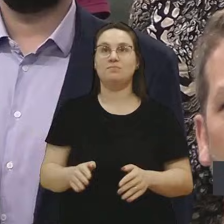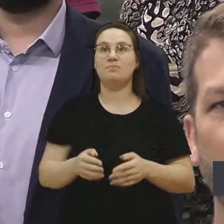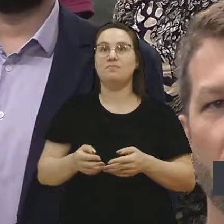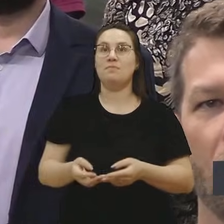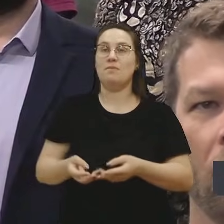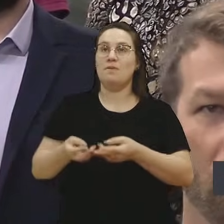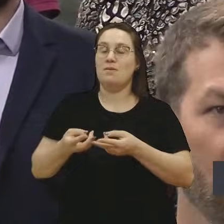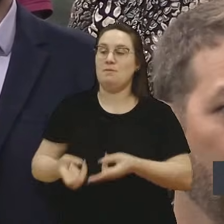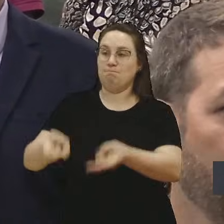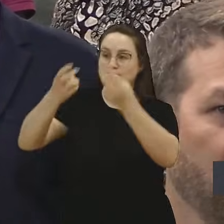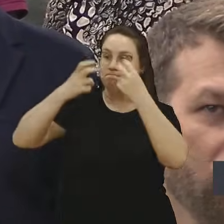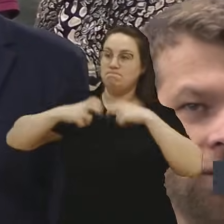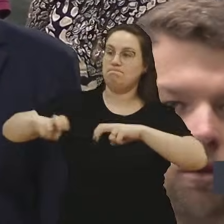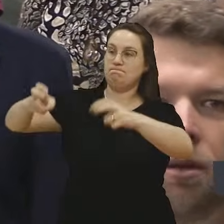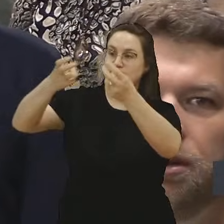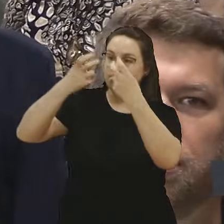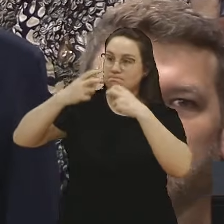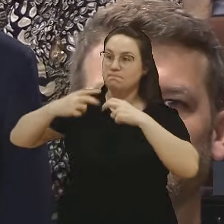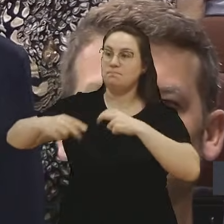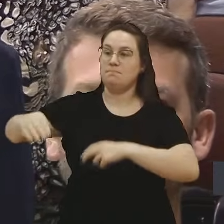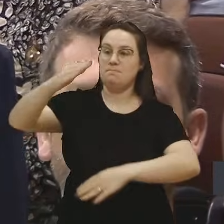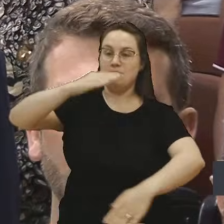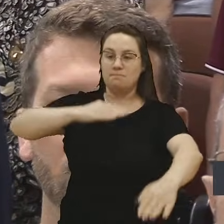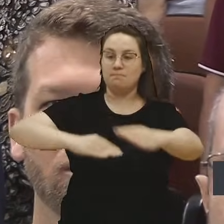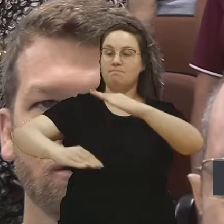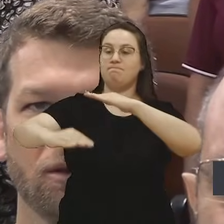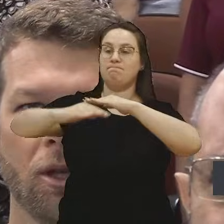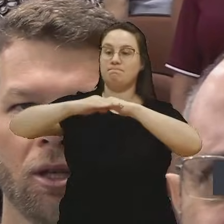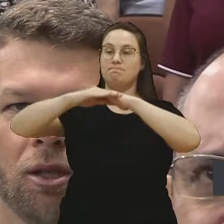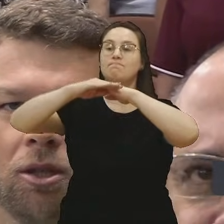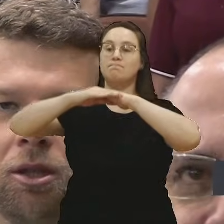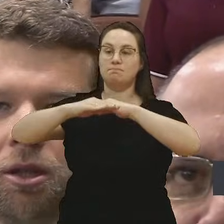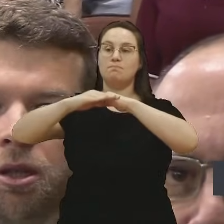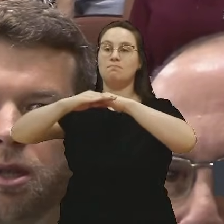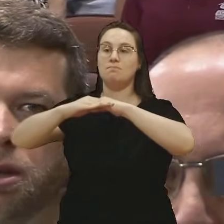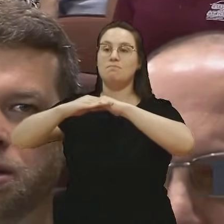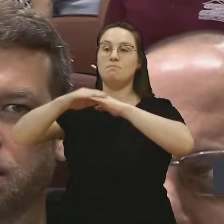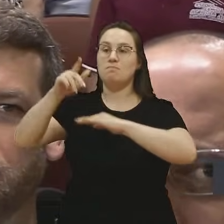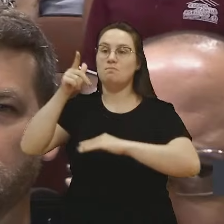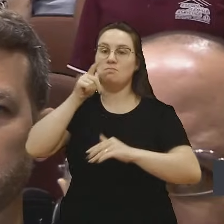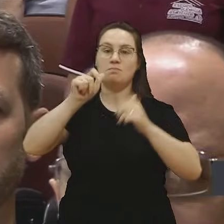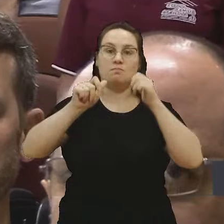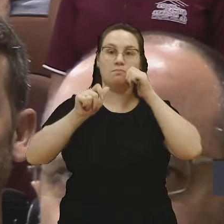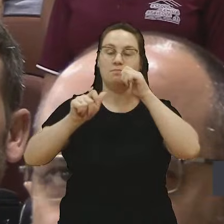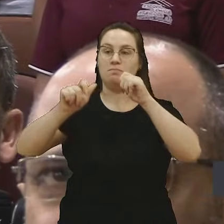instante. Superior nessa igualdade,